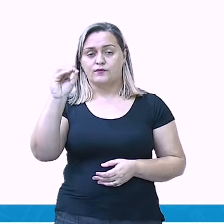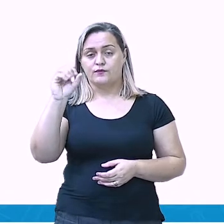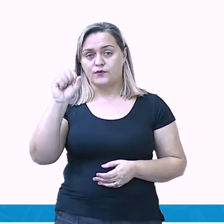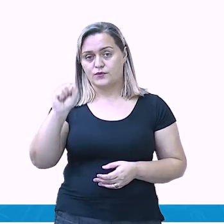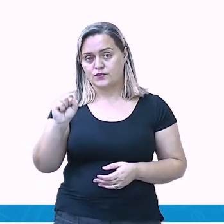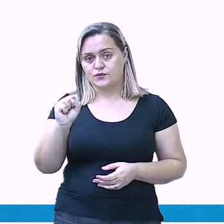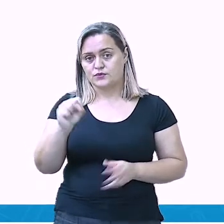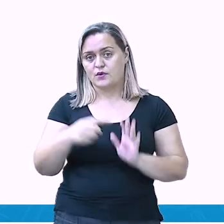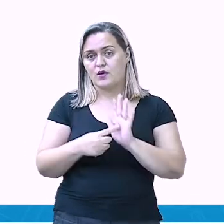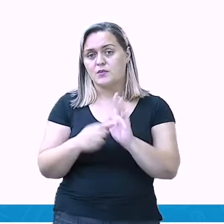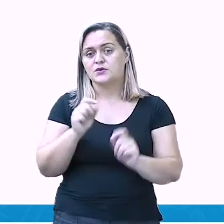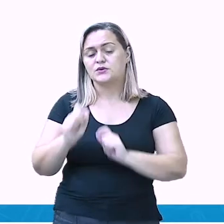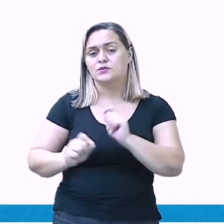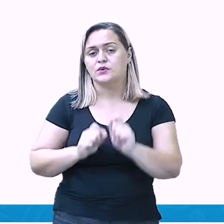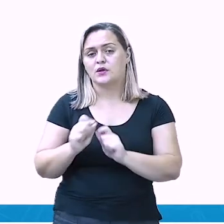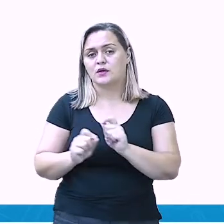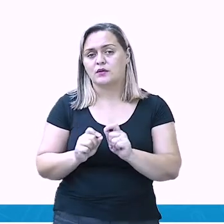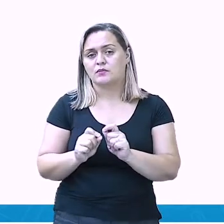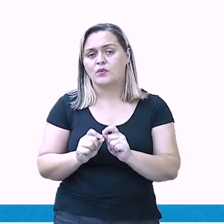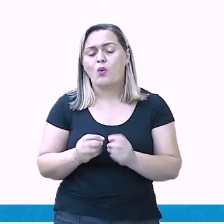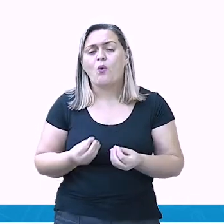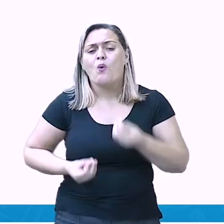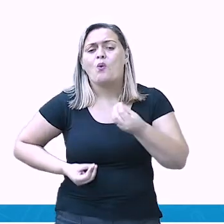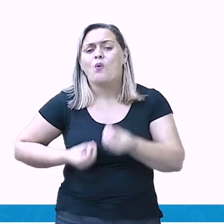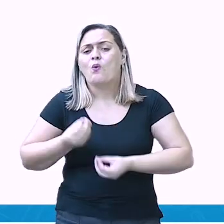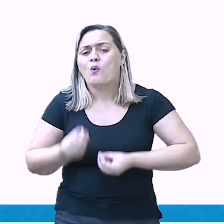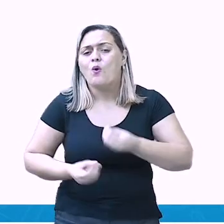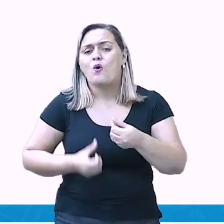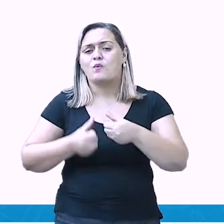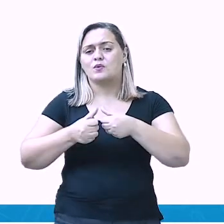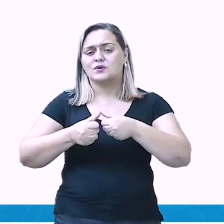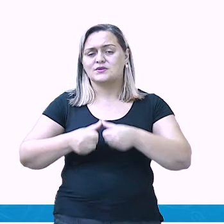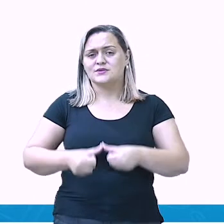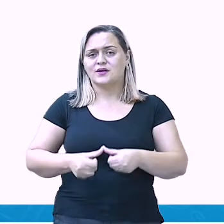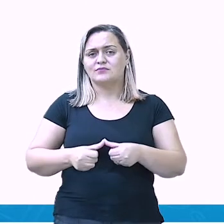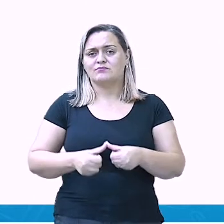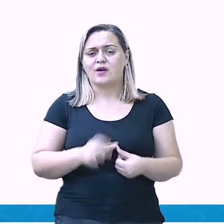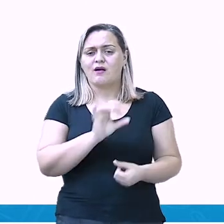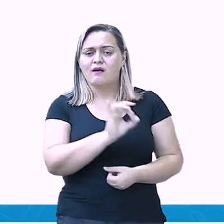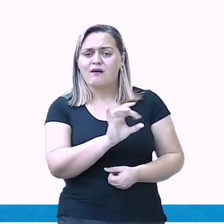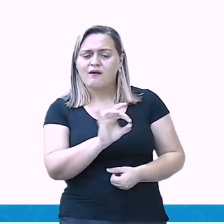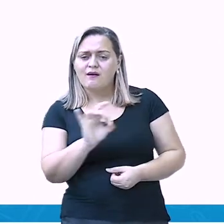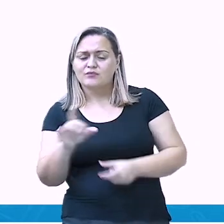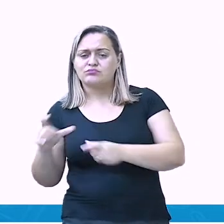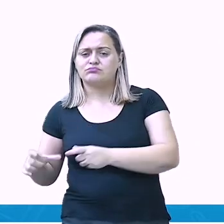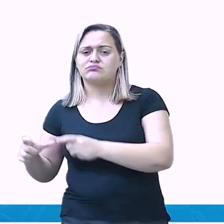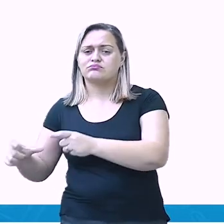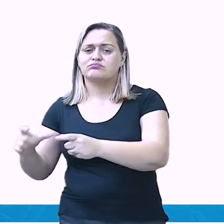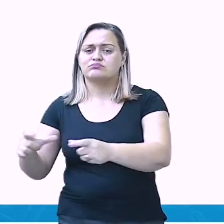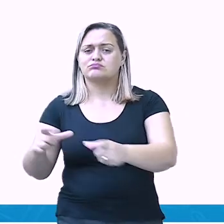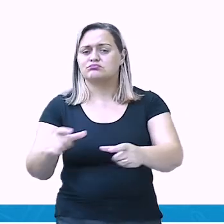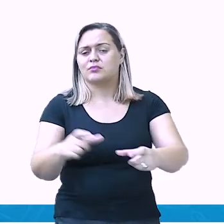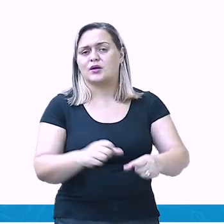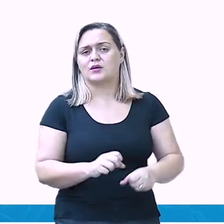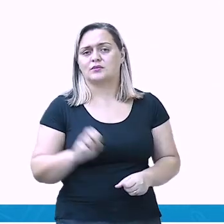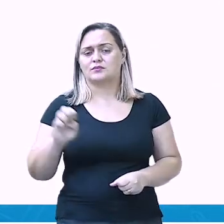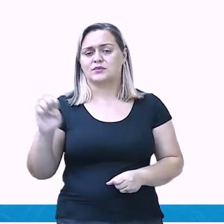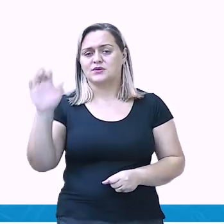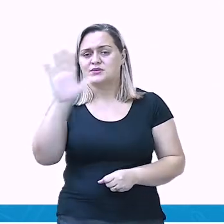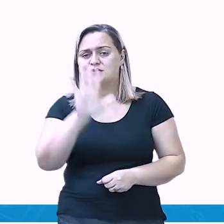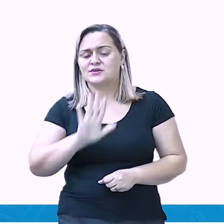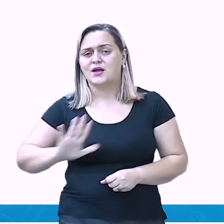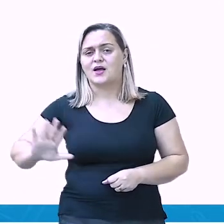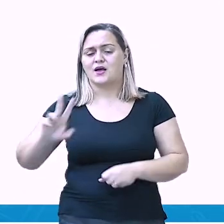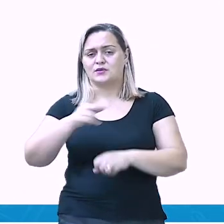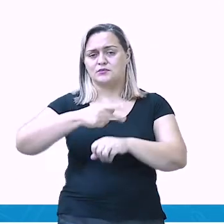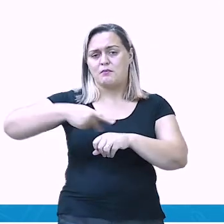determinada área, estado, região, país e etc., no território. Então, o que acontece?